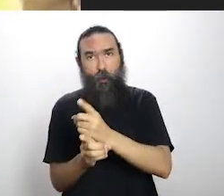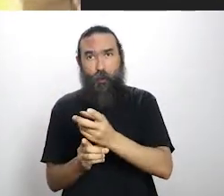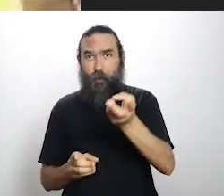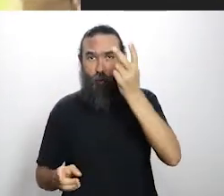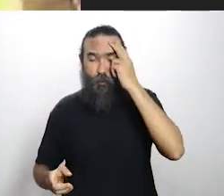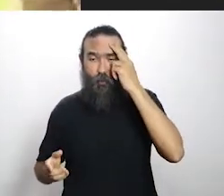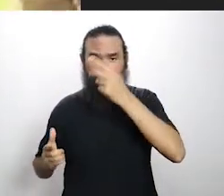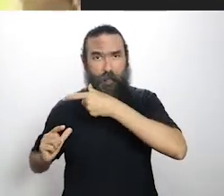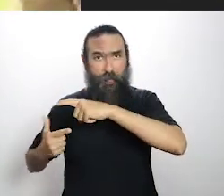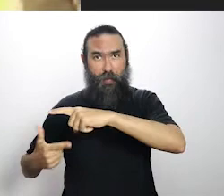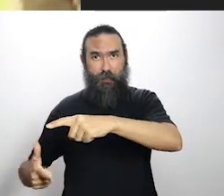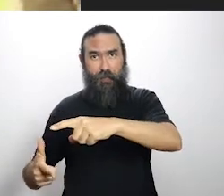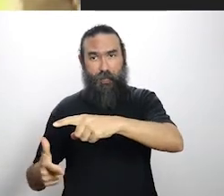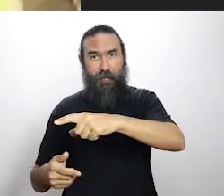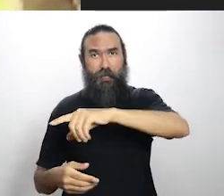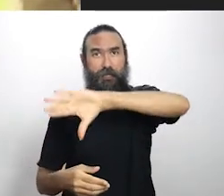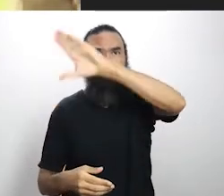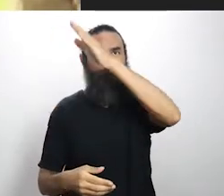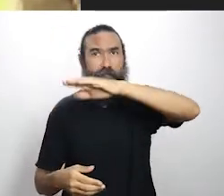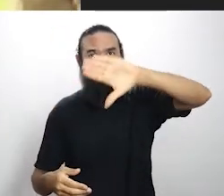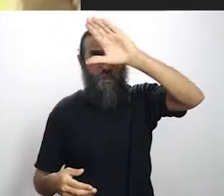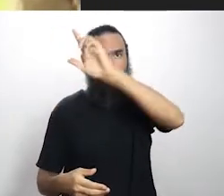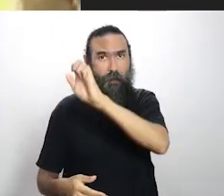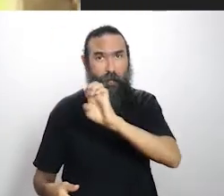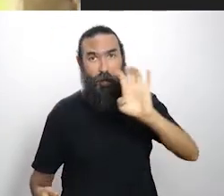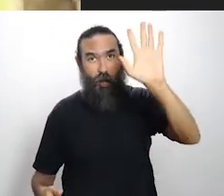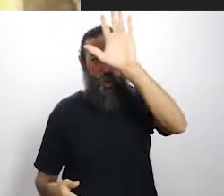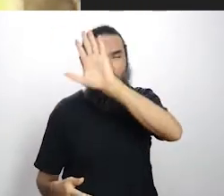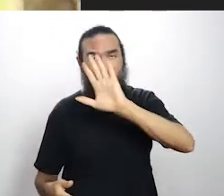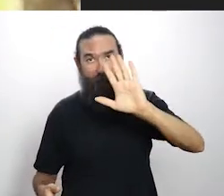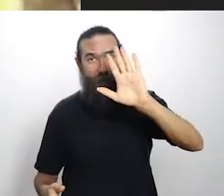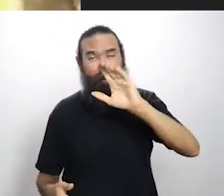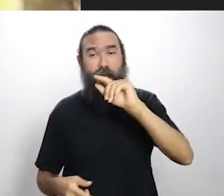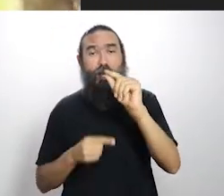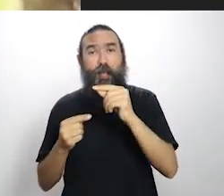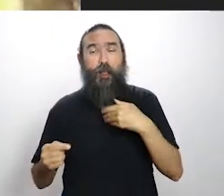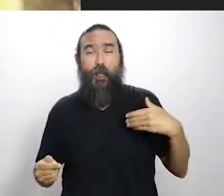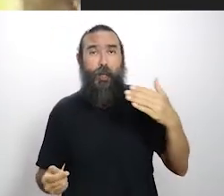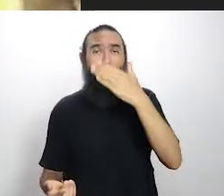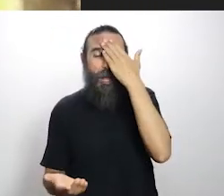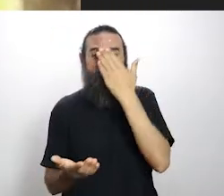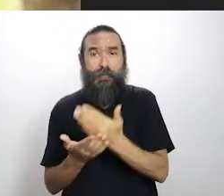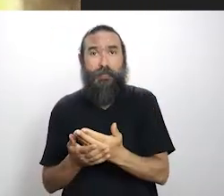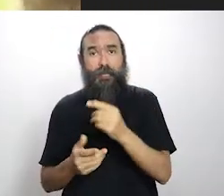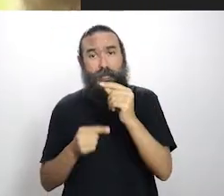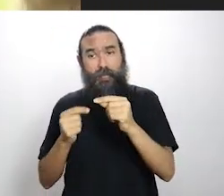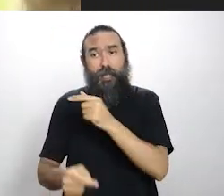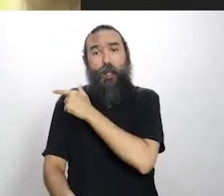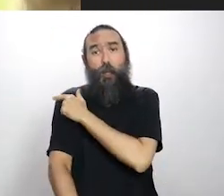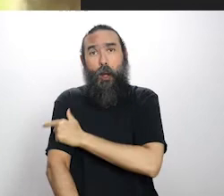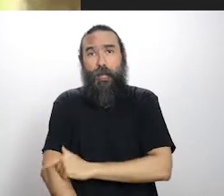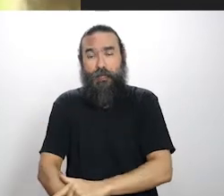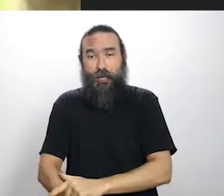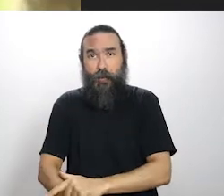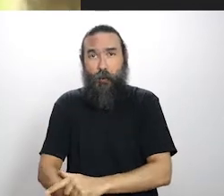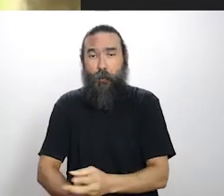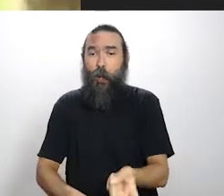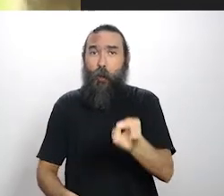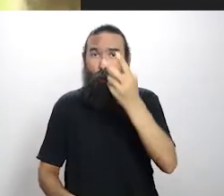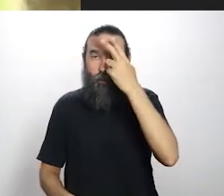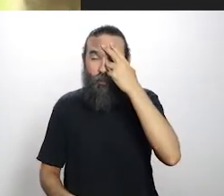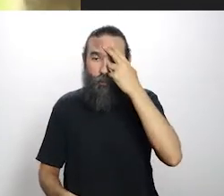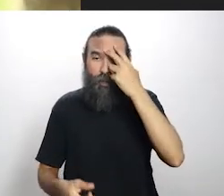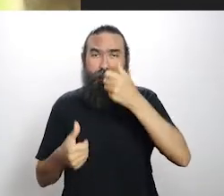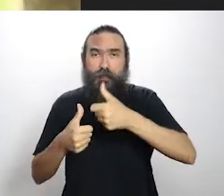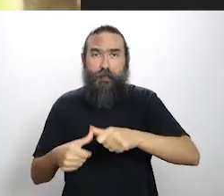Culturas Tradicionais da Chapada dos Veadeiros, porque a gente sempre acreditou que a educação e a cultura, elas andam juntas, né? E a